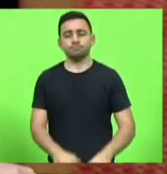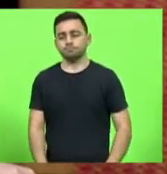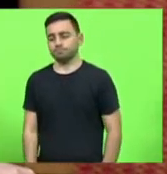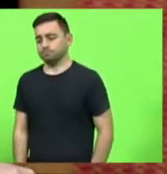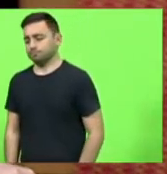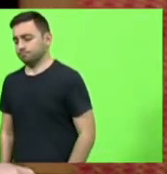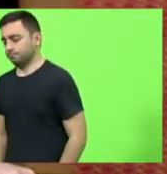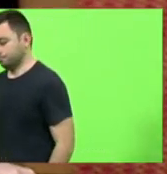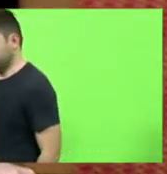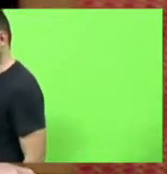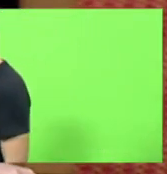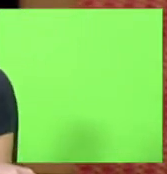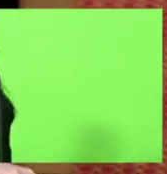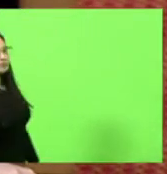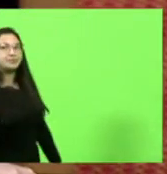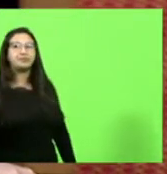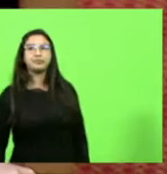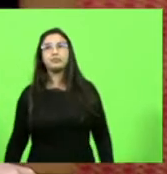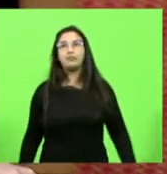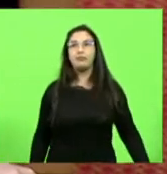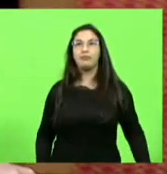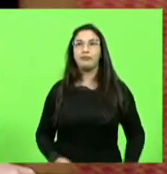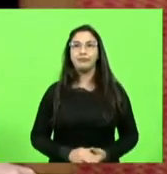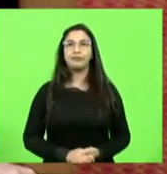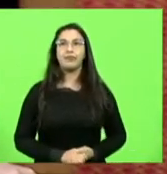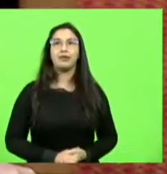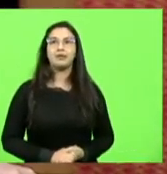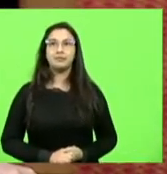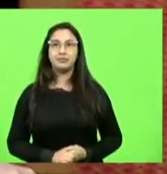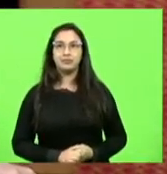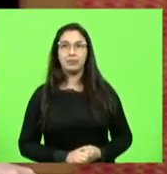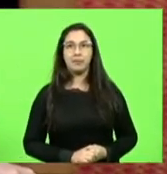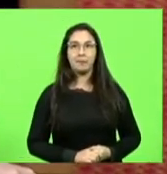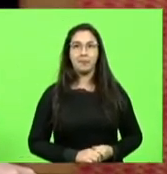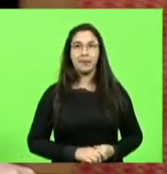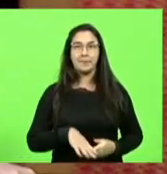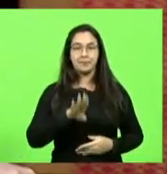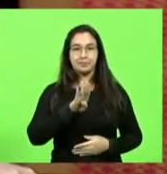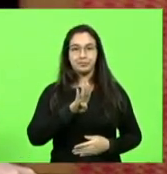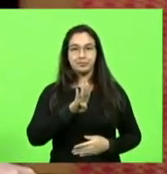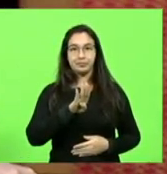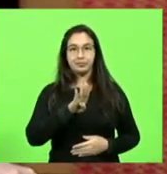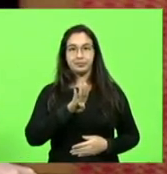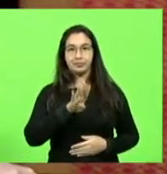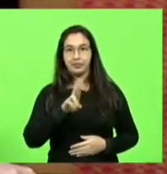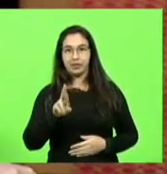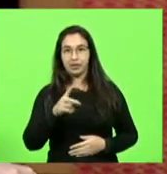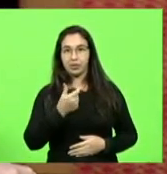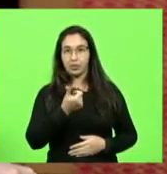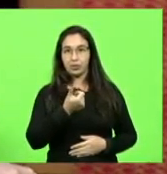A BR-163 foi feita pelo governo do estado. É uma BR que, na época,